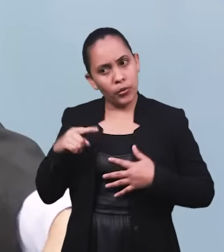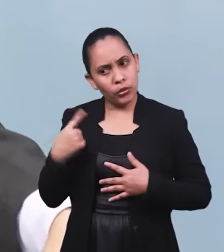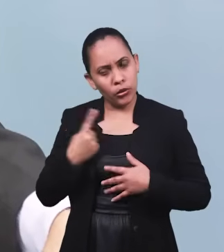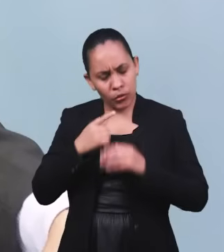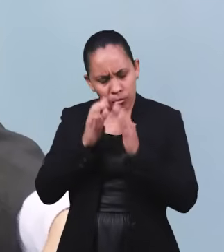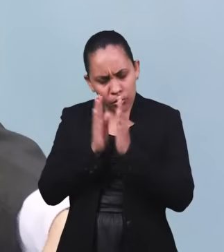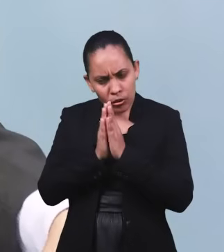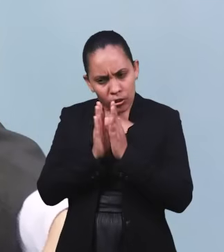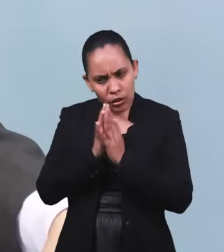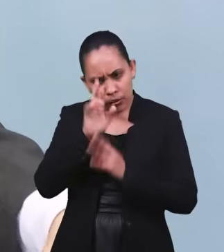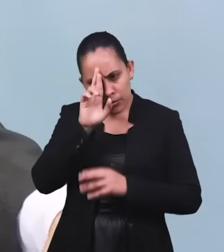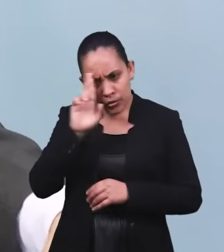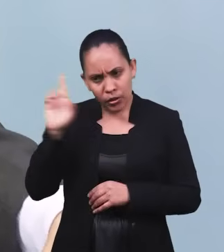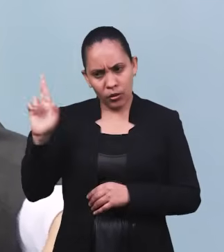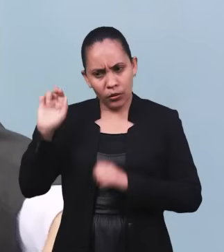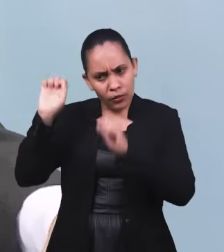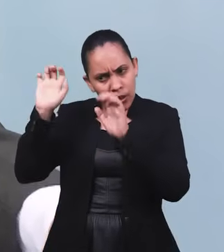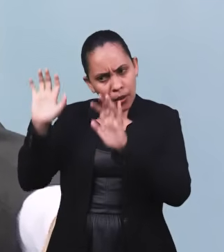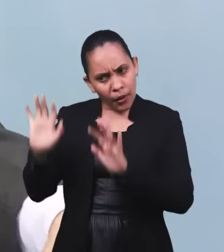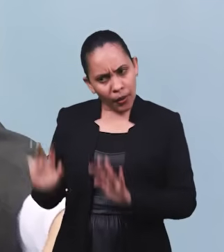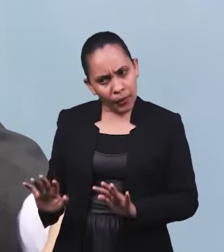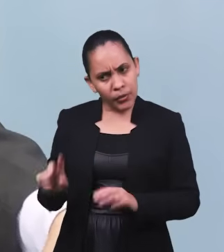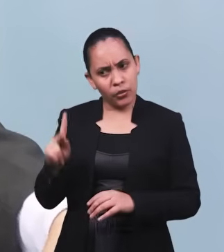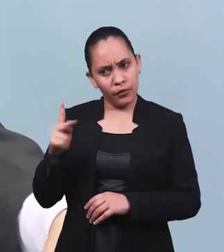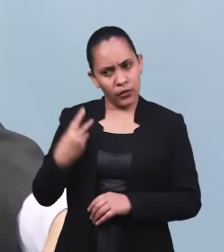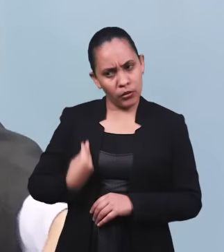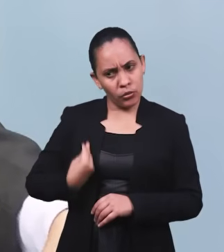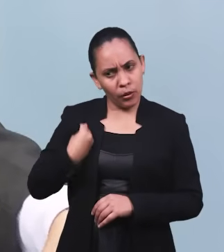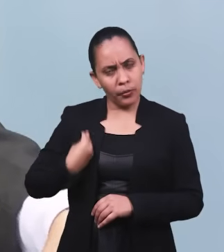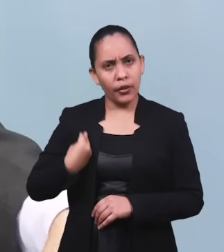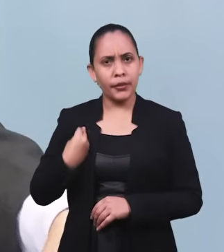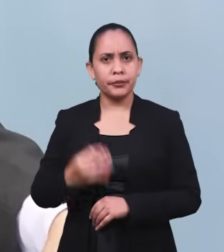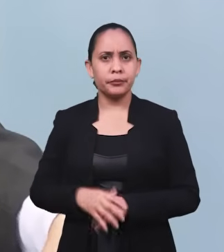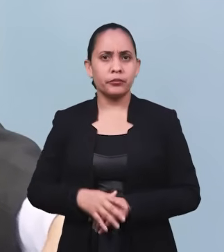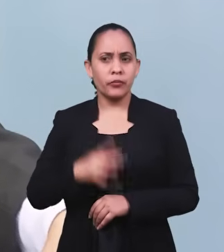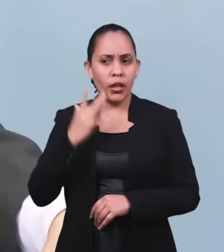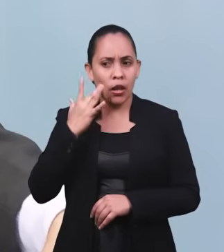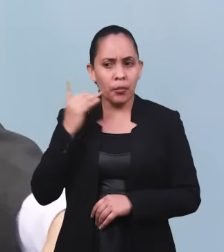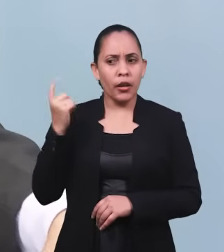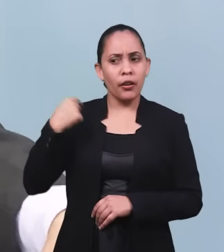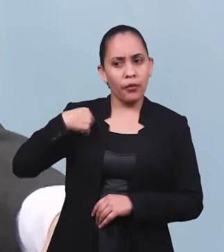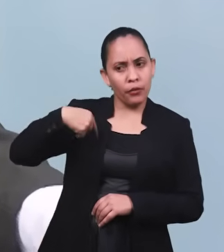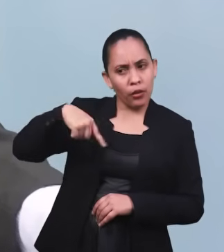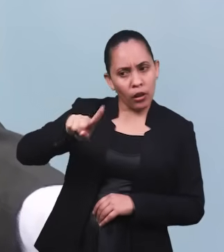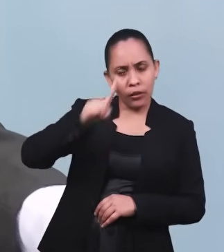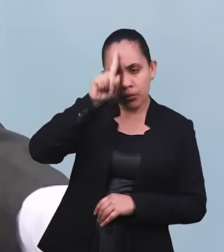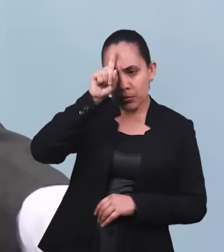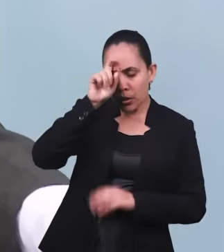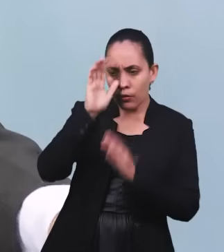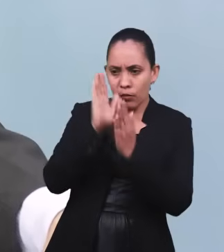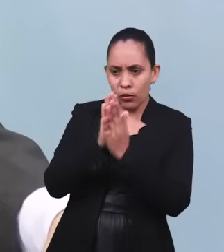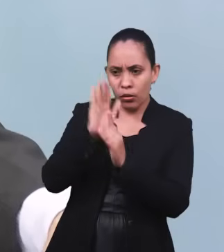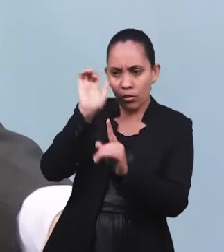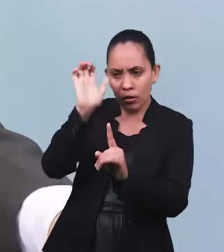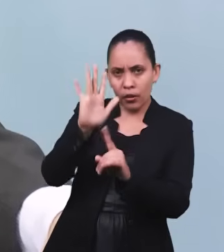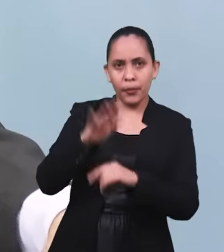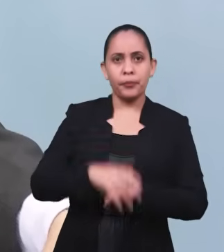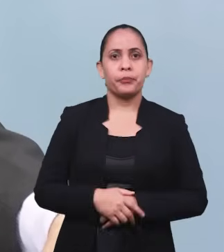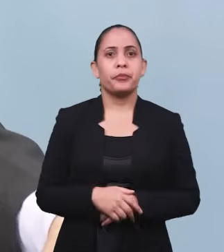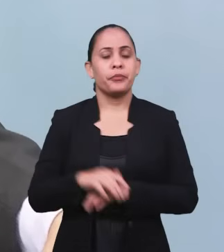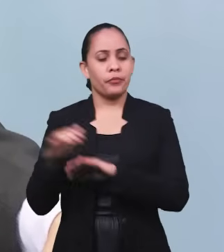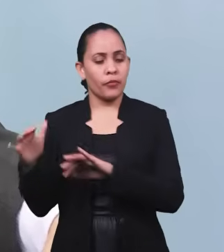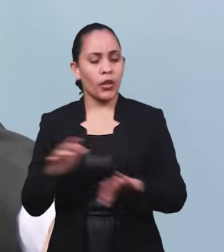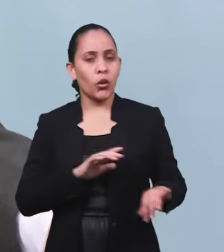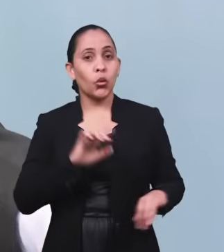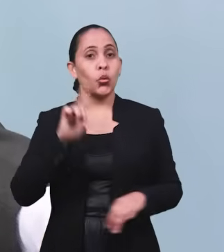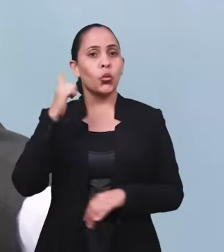ao Senhor, e o Senhor vai restaurar a vida da sua mãe. Amanhã eu vou lá no hospital e vou orar por ela. Nós fomos